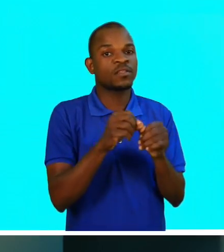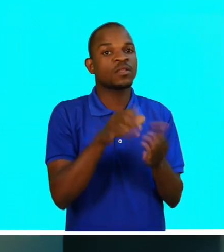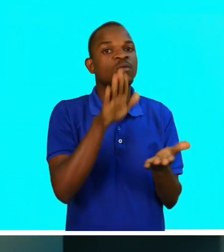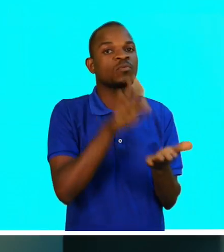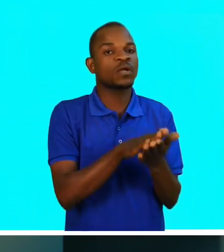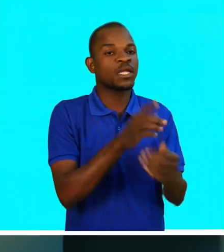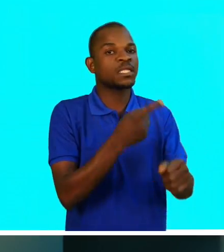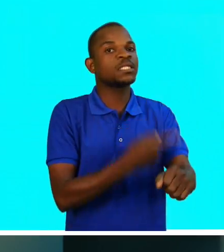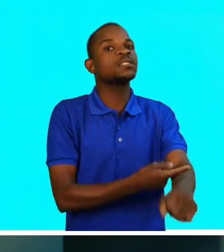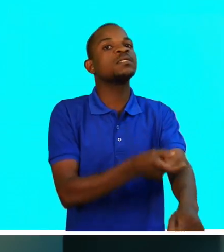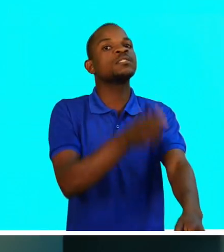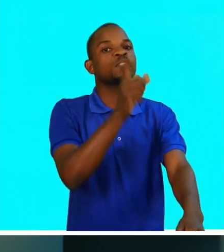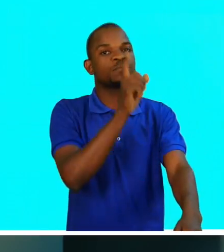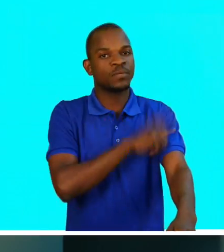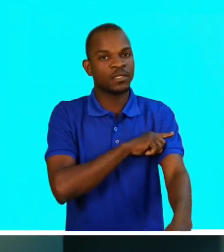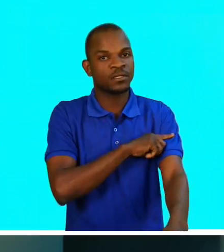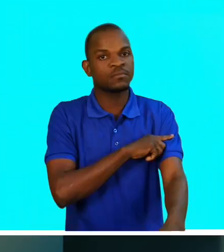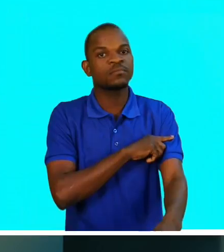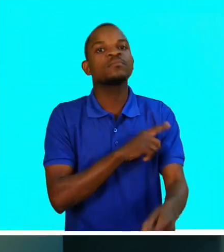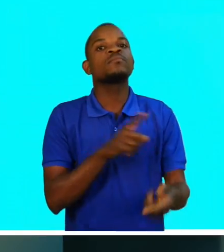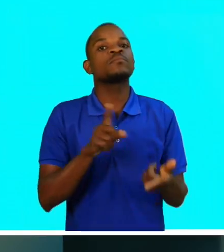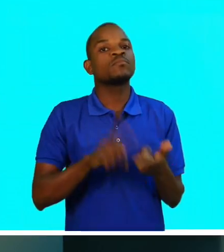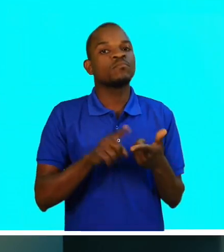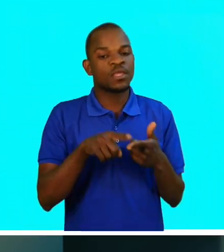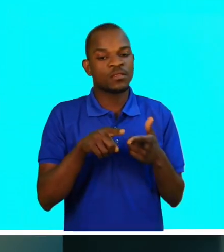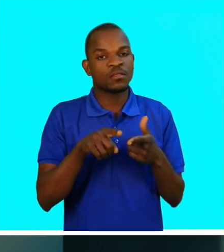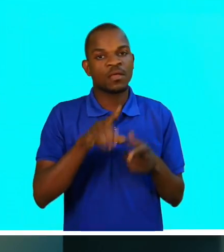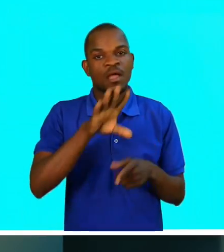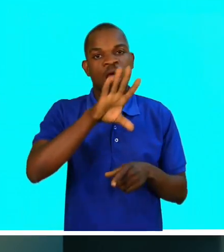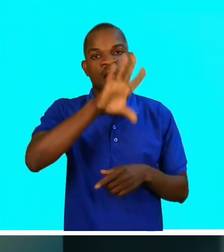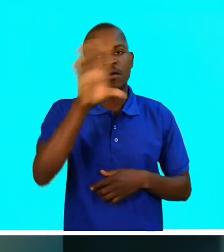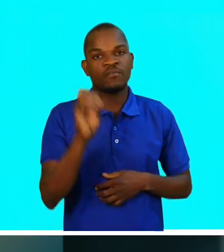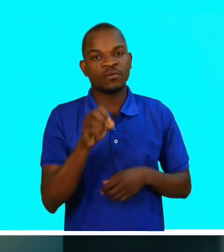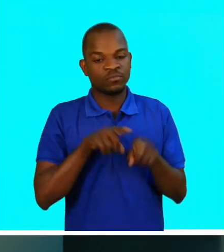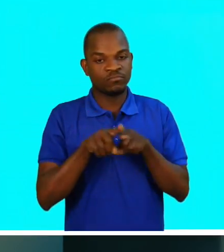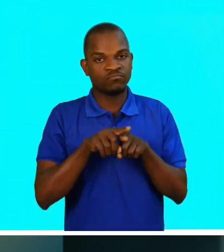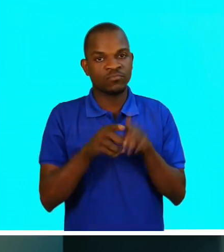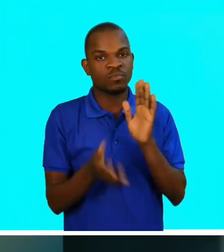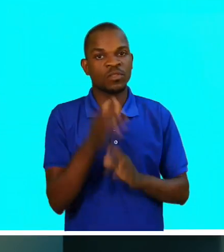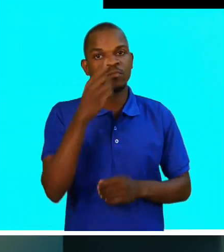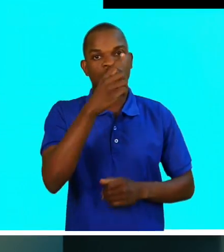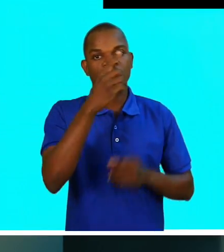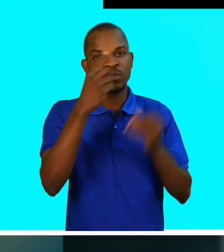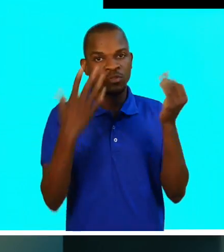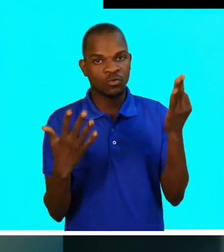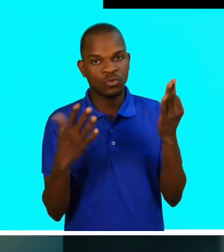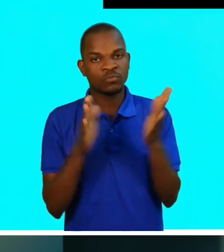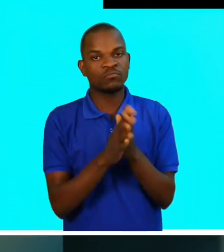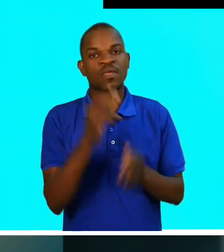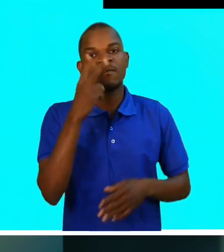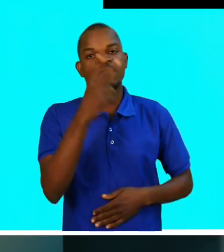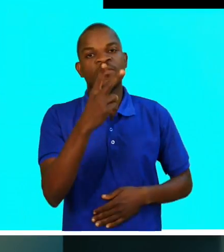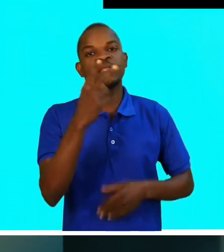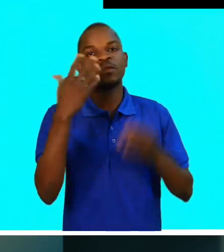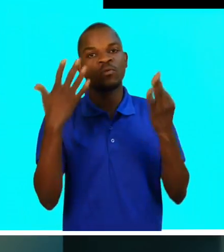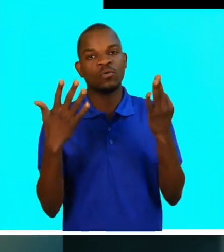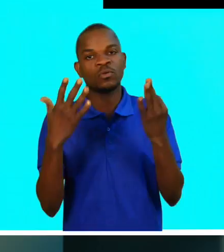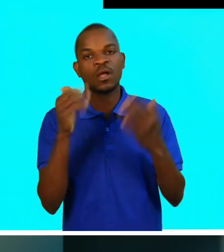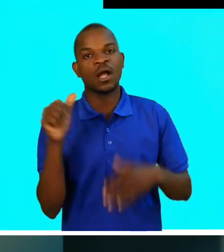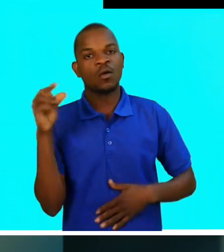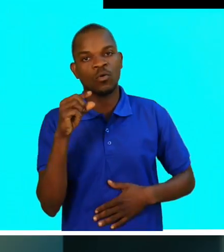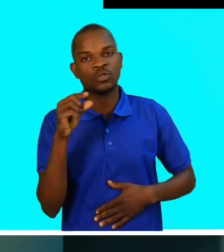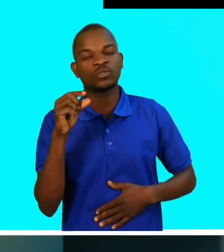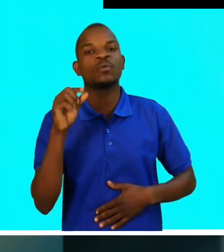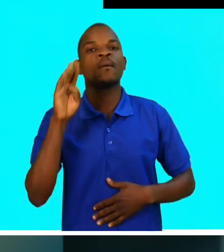2018 a ser realizado em Espanha. O AfroBasquete decorre de 18 a 21